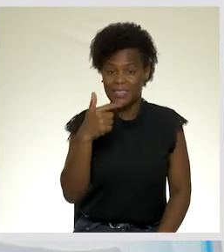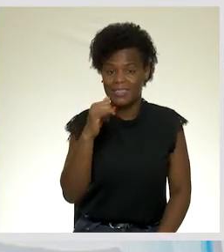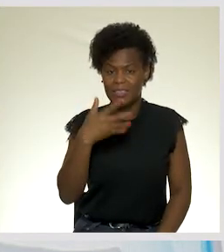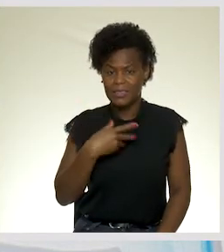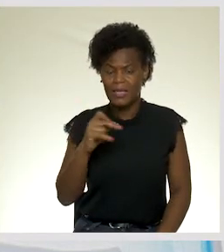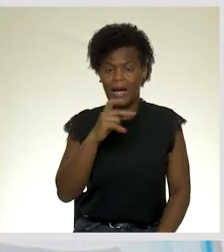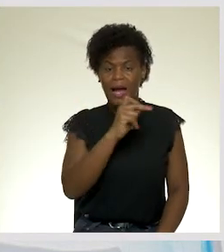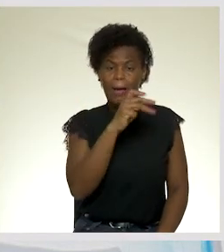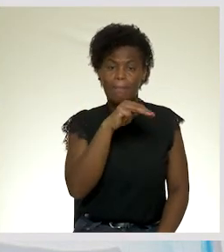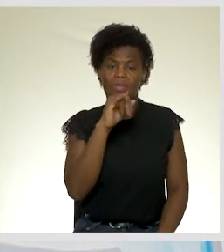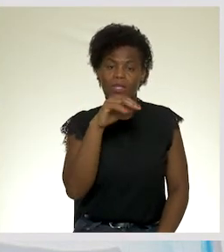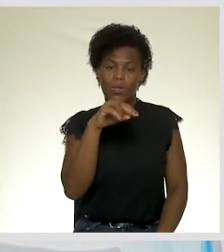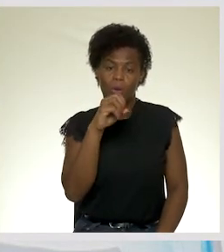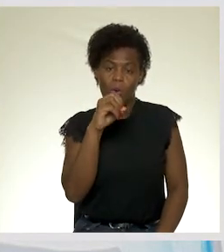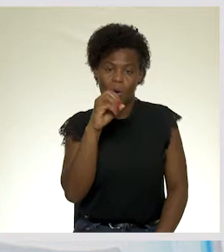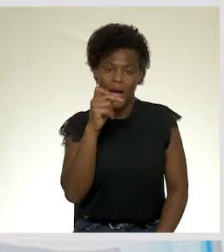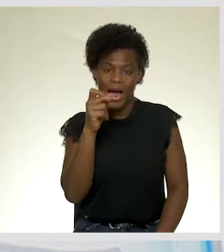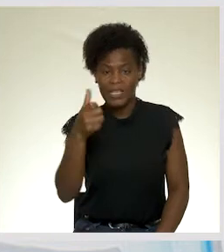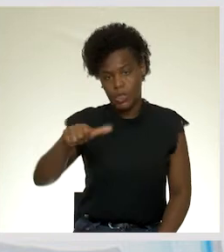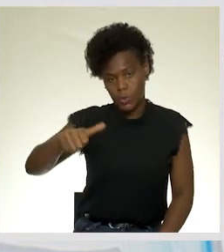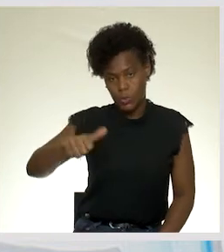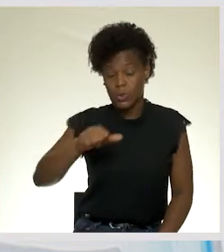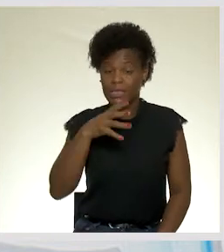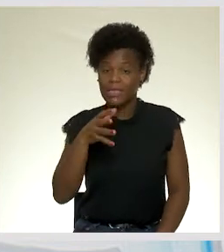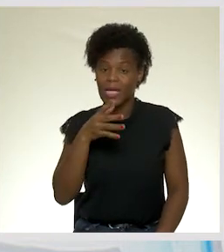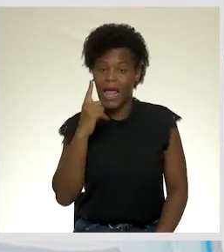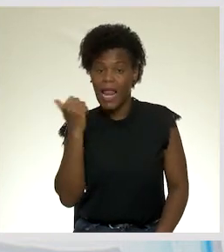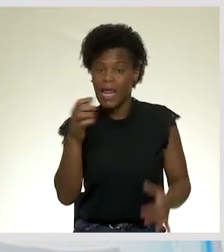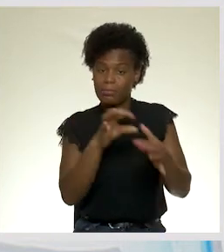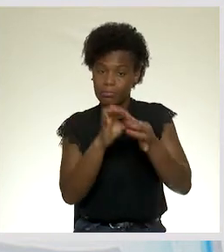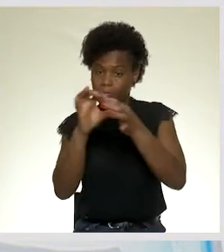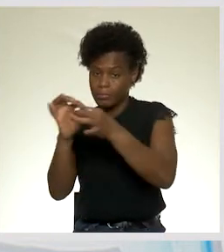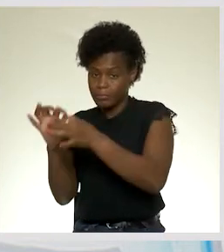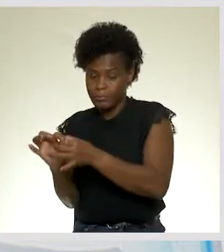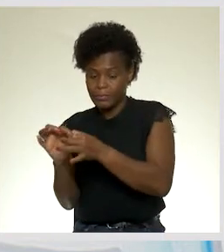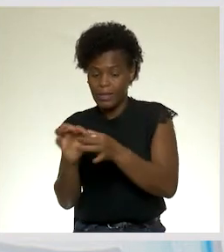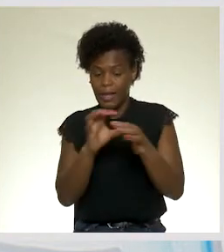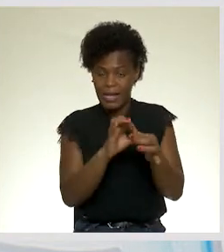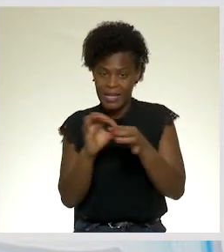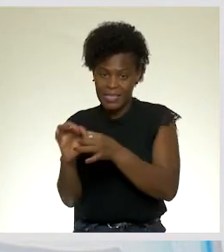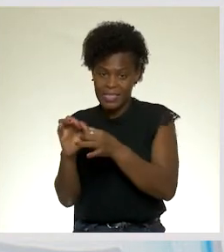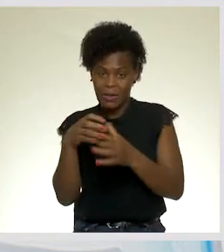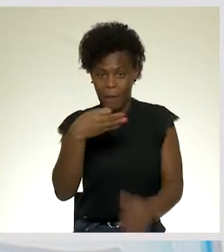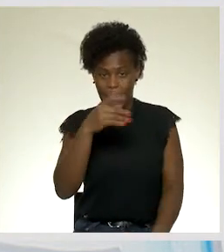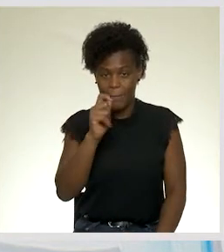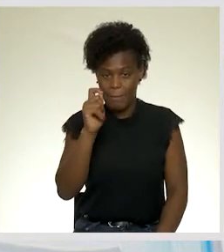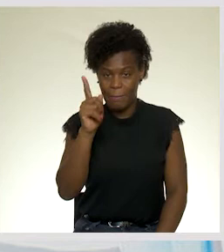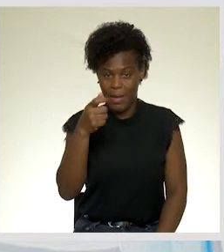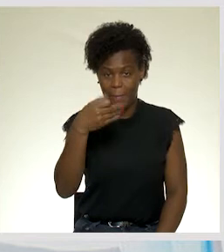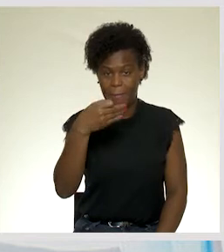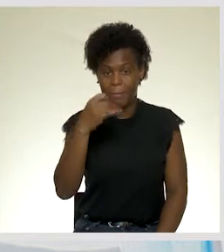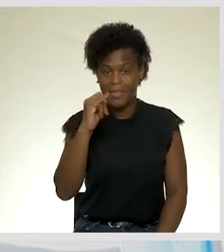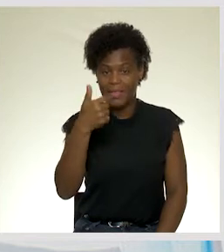básicas que constituem as proteínas. No entanto, são elas que ligam entre si, através da ligação peptídicas, para